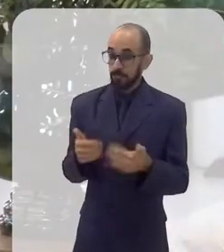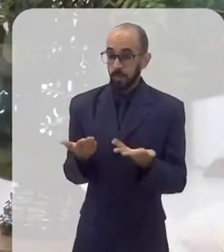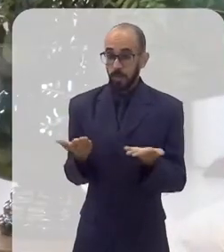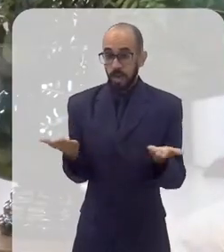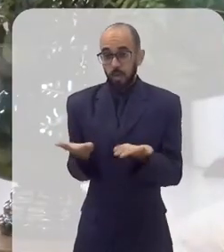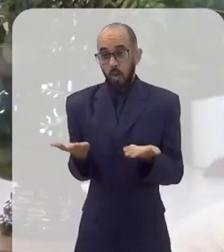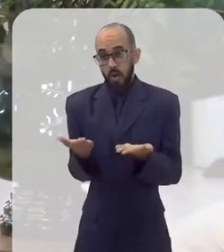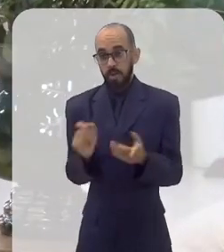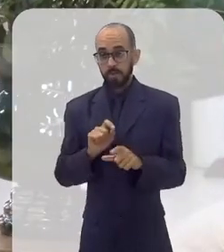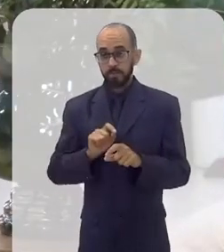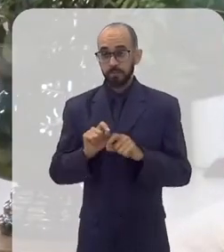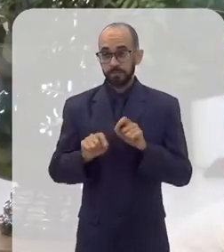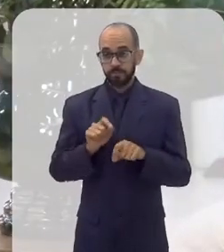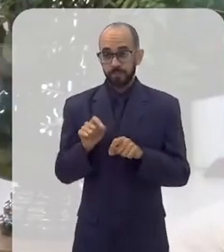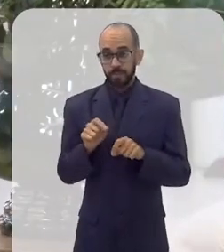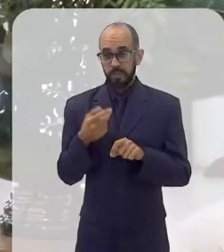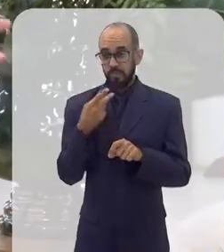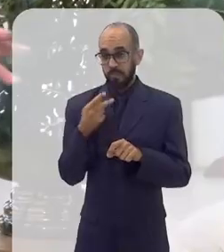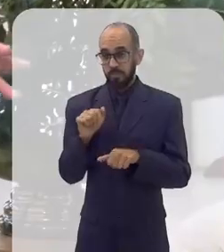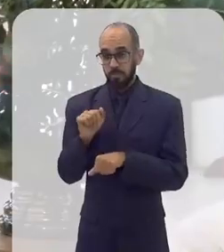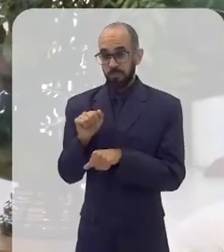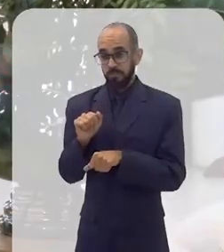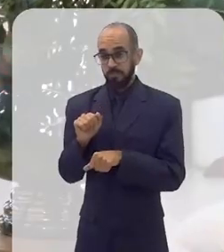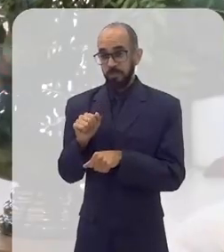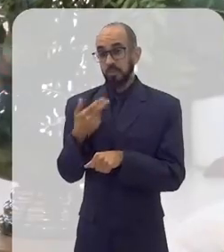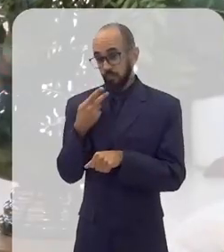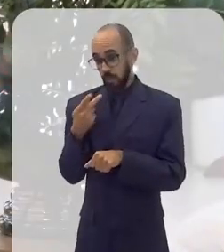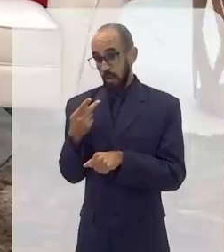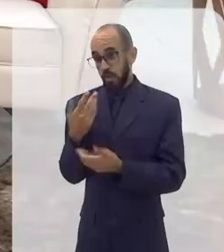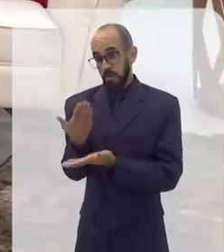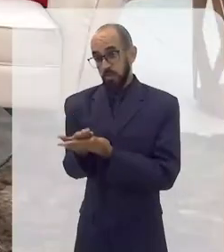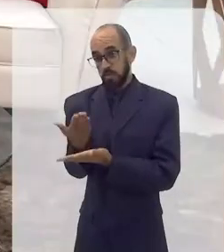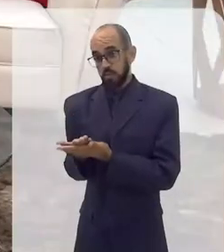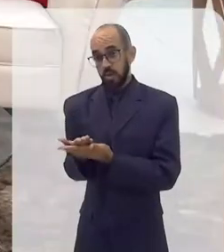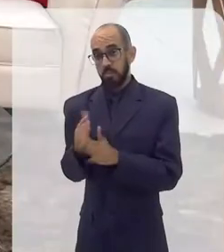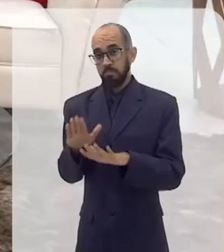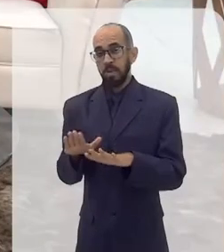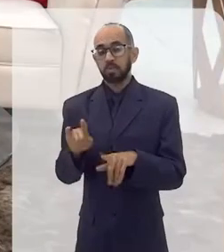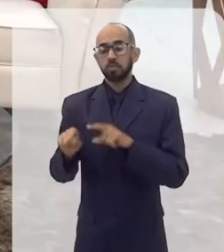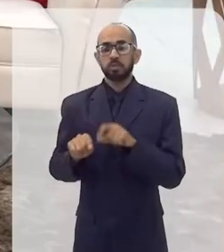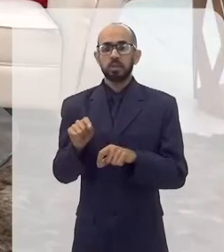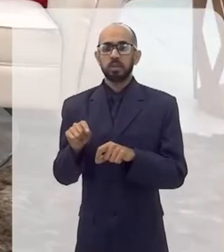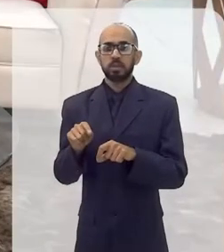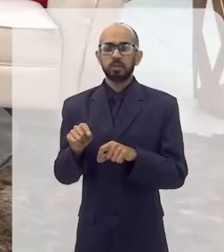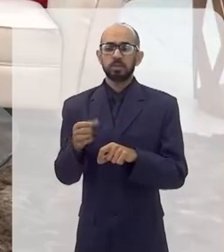sair agora da escolinha. Aí,